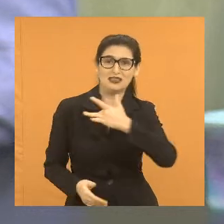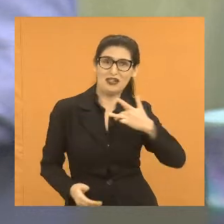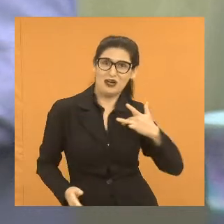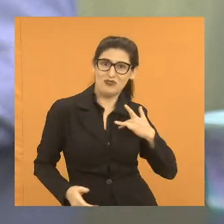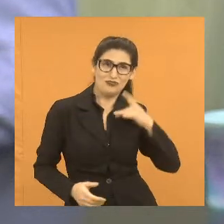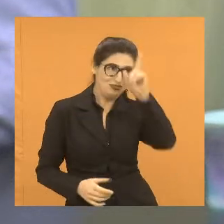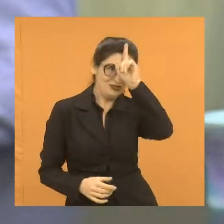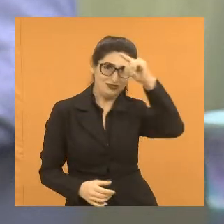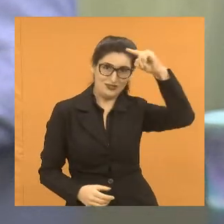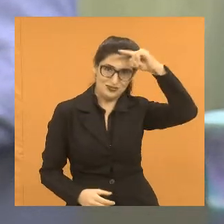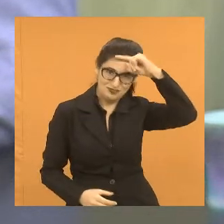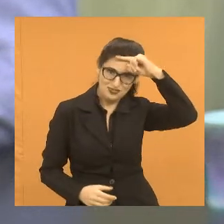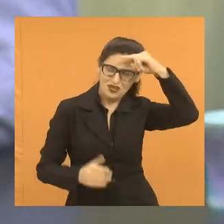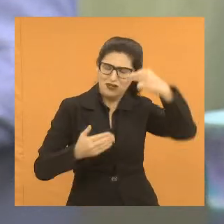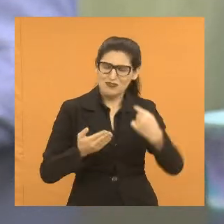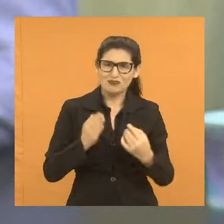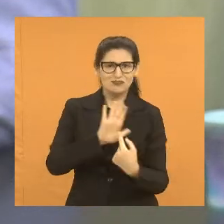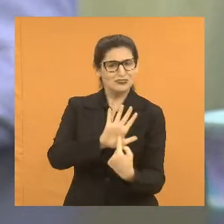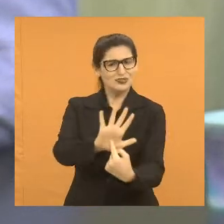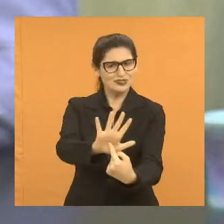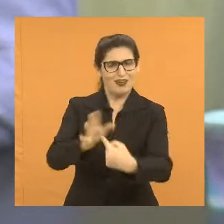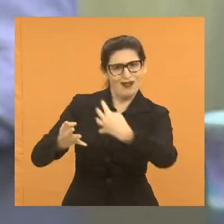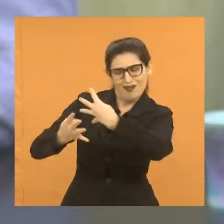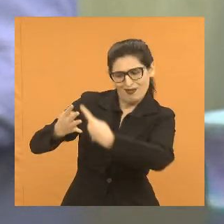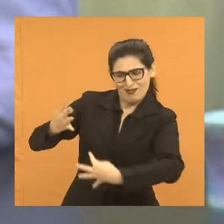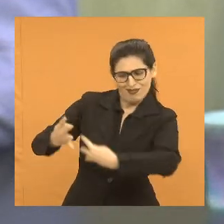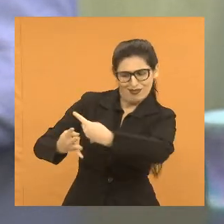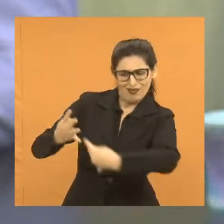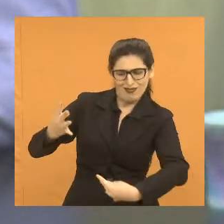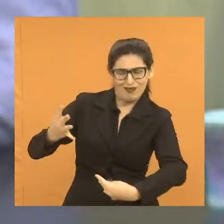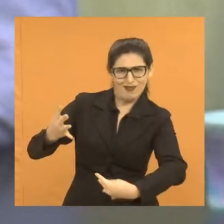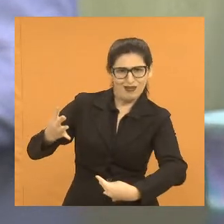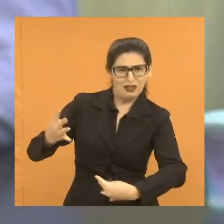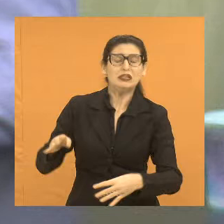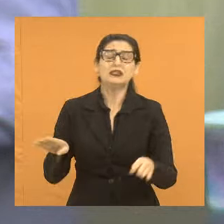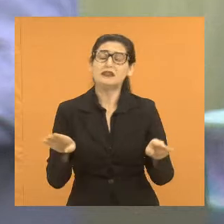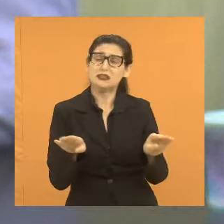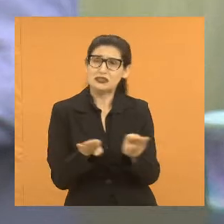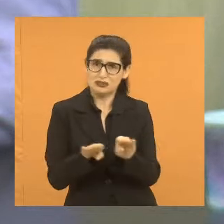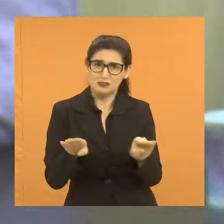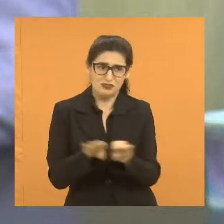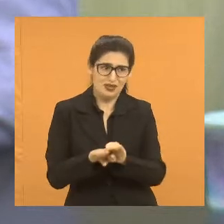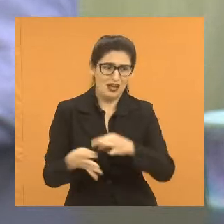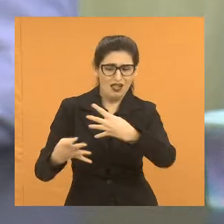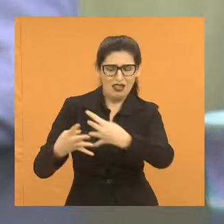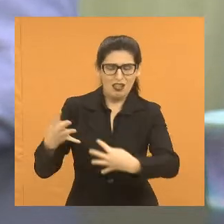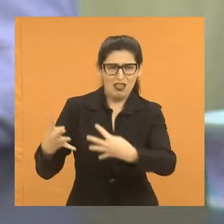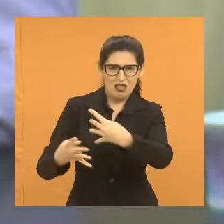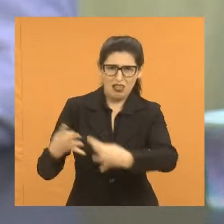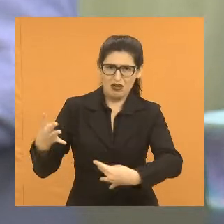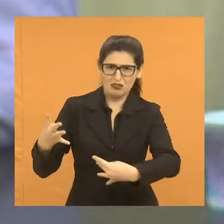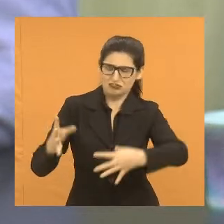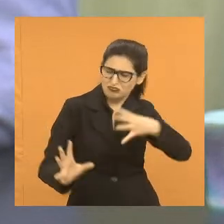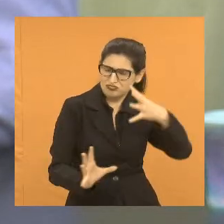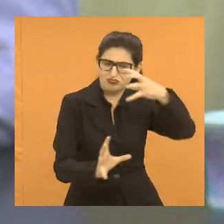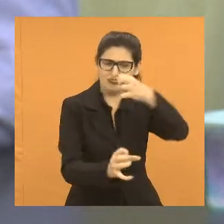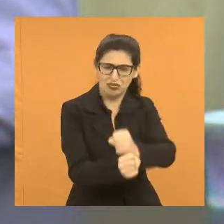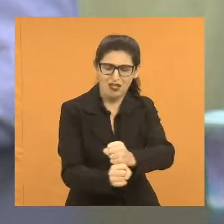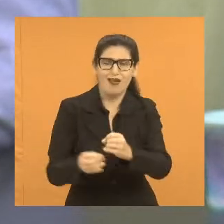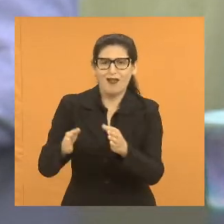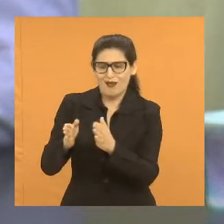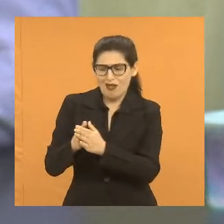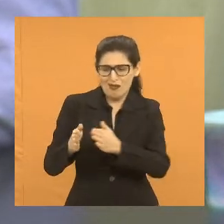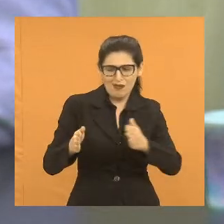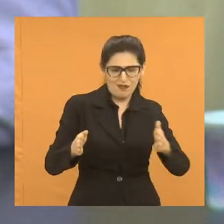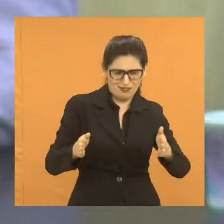disposta a apresentar as contas financeiras, mas também as contas dos resultados obtidos nesse período.